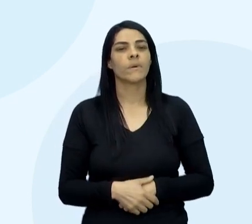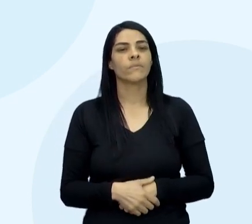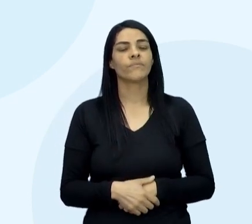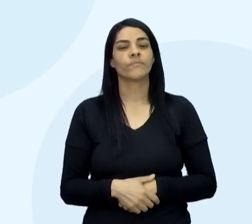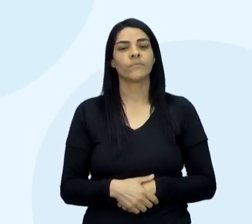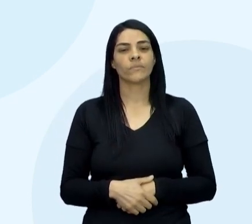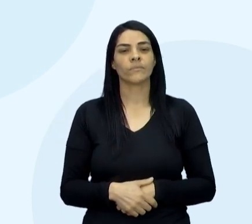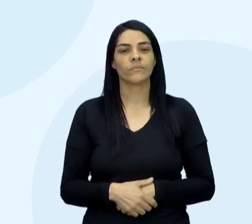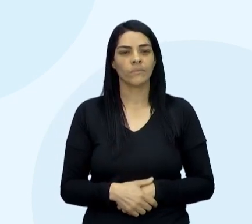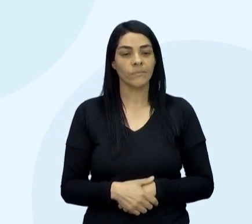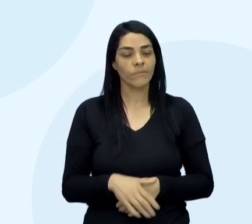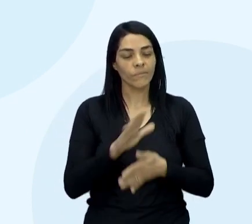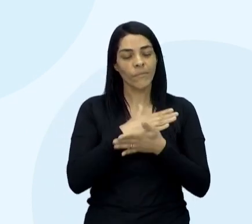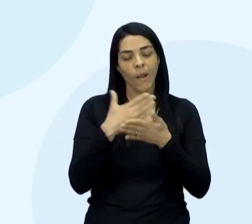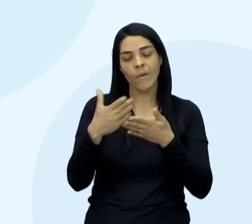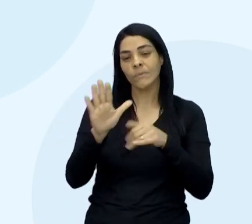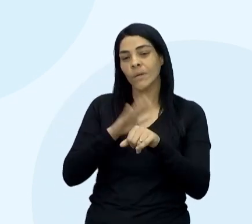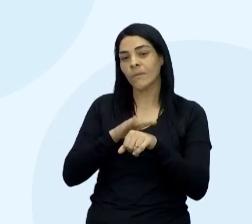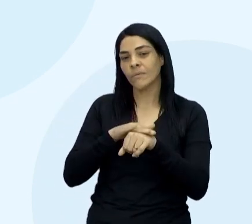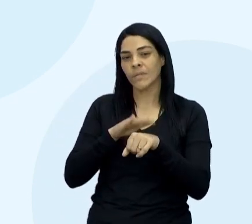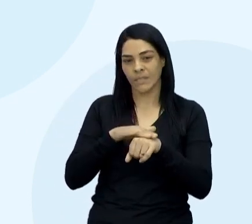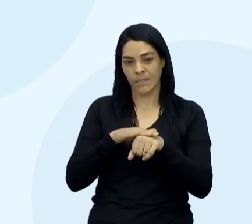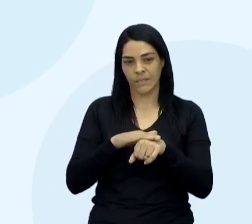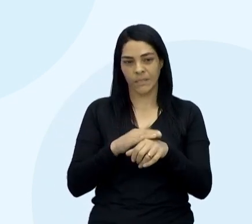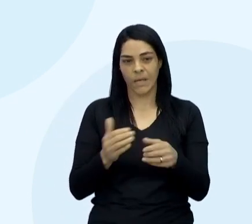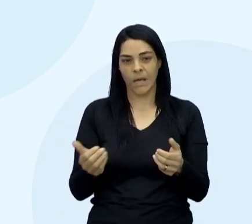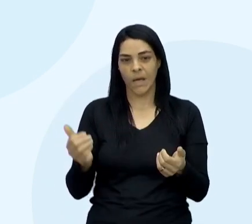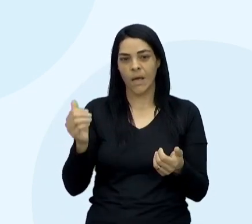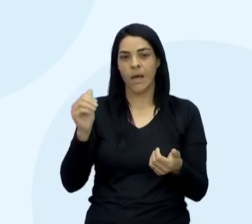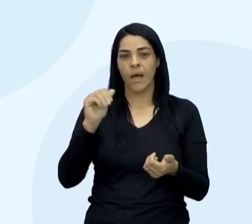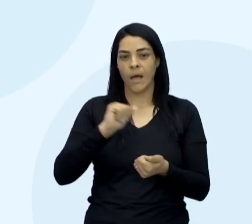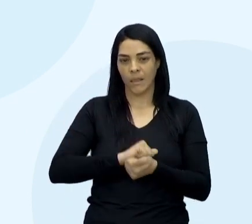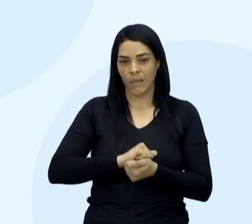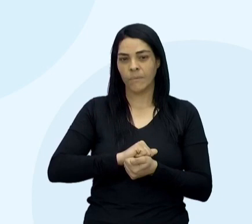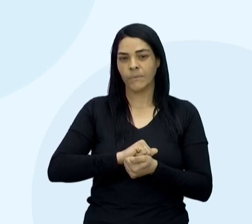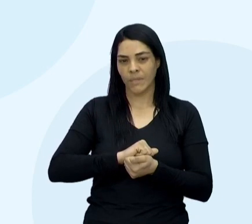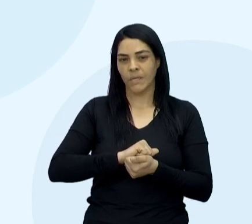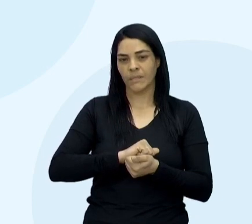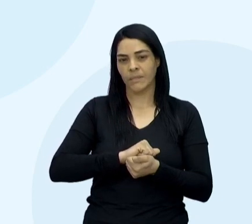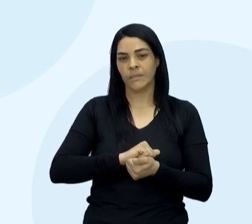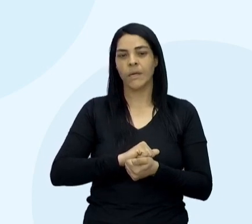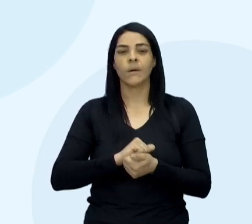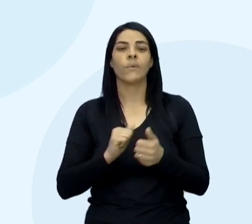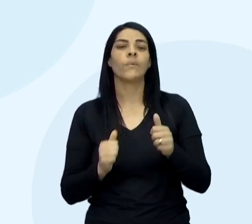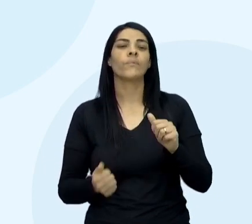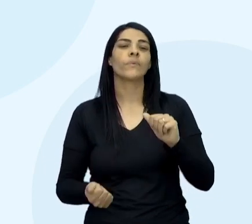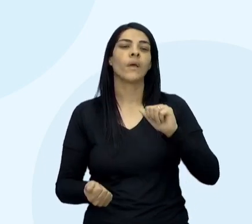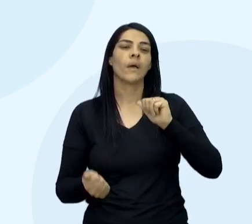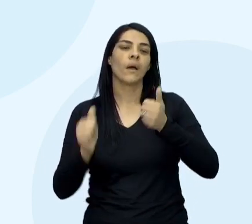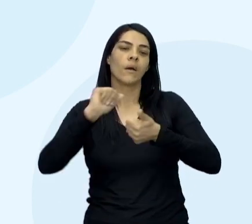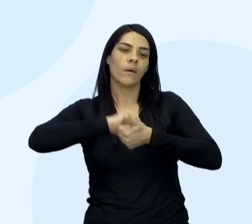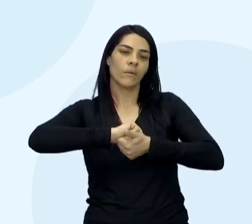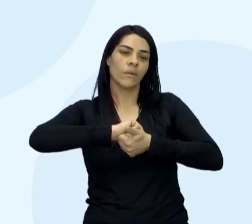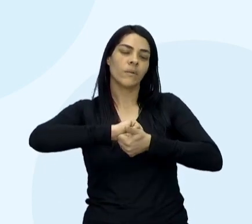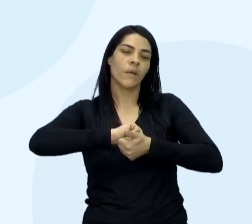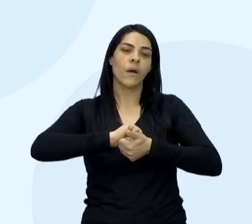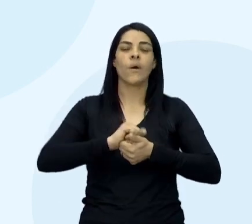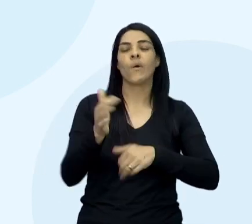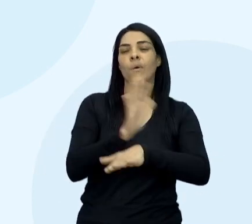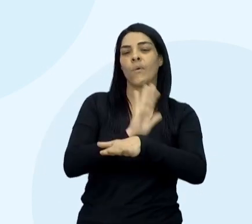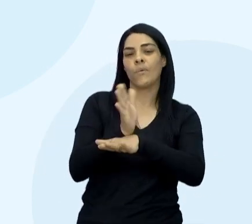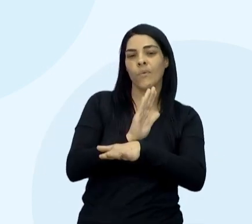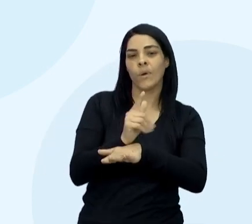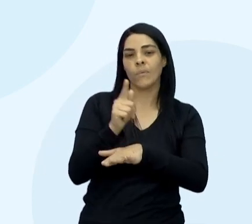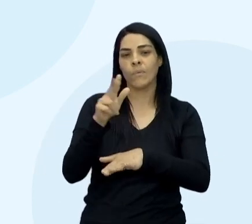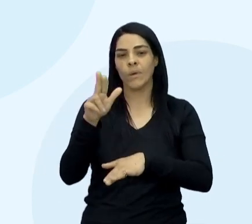ficção, né? E aí começaram a fazer as adaptações literárias. Filmes como Guarani, né? Inocência,